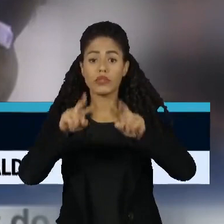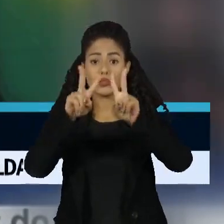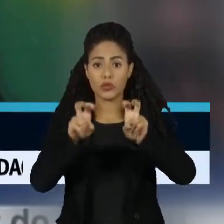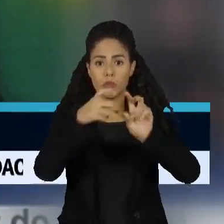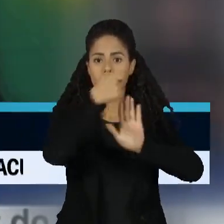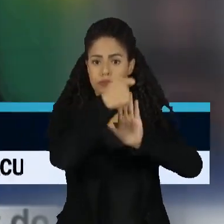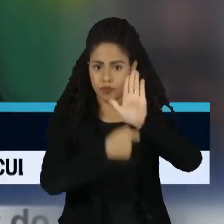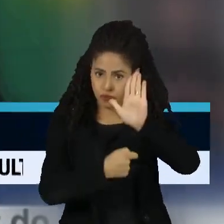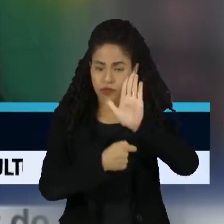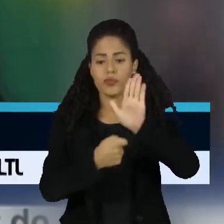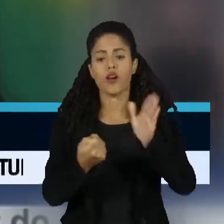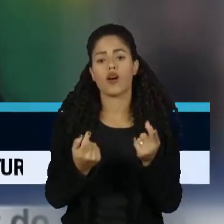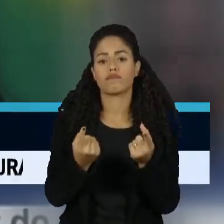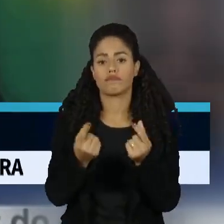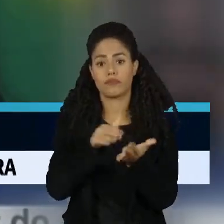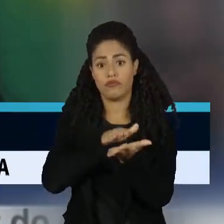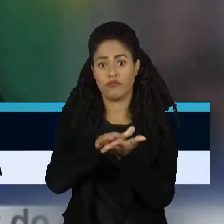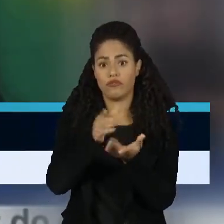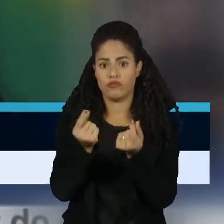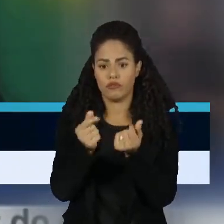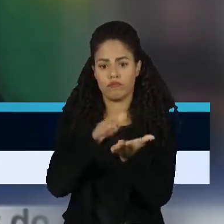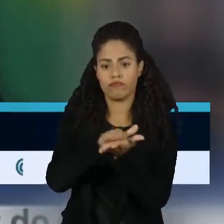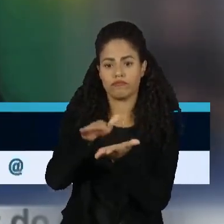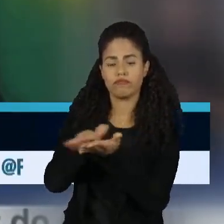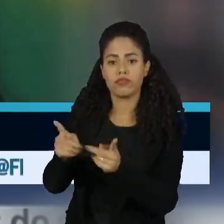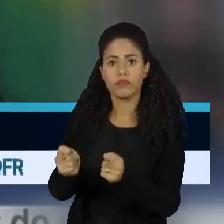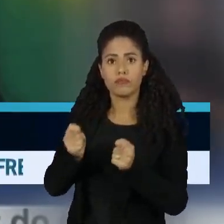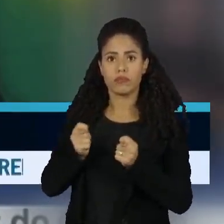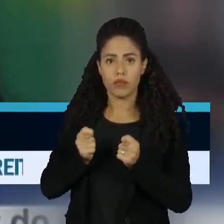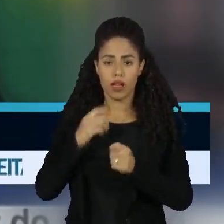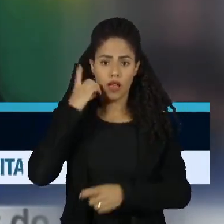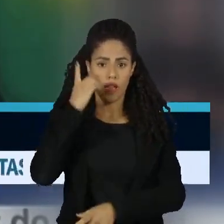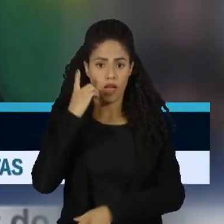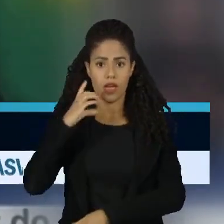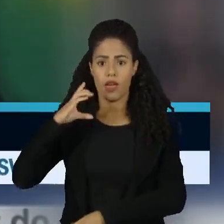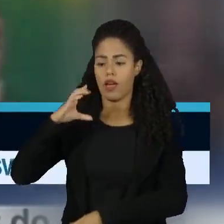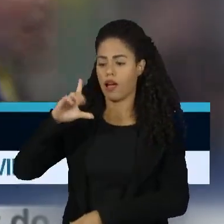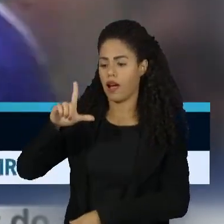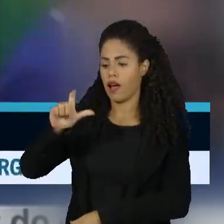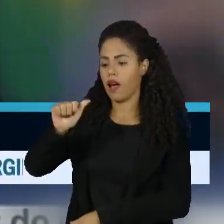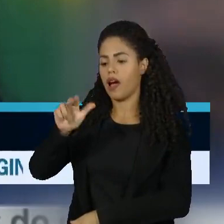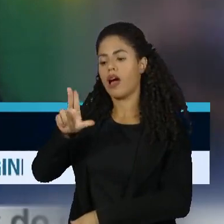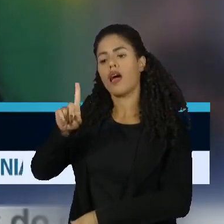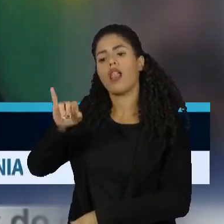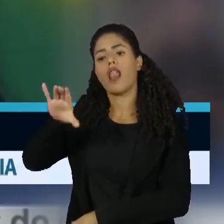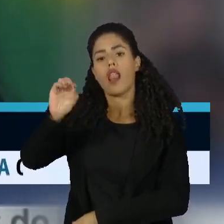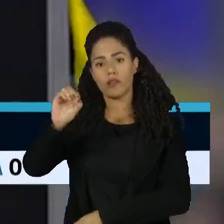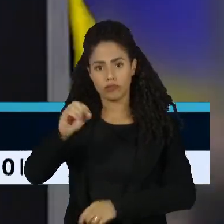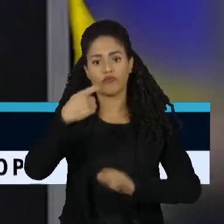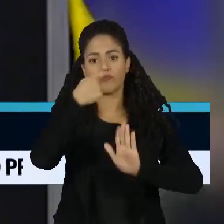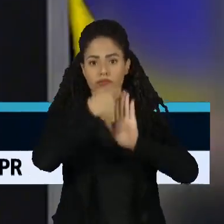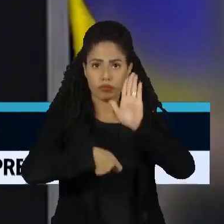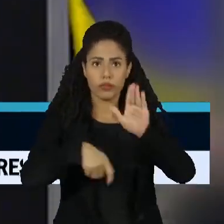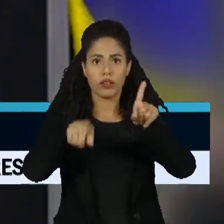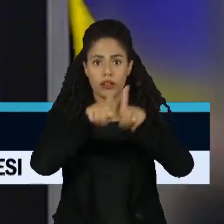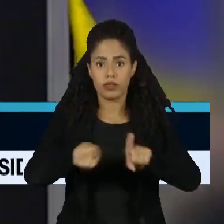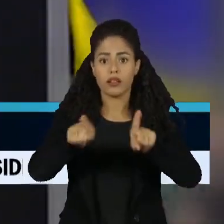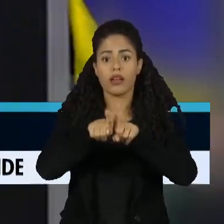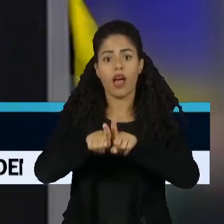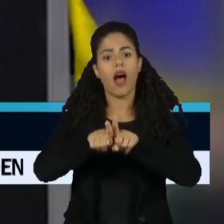Marco fiscal começou com a leitura do parecer do deputado Cláudio cajado relator do arcabouço